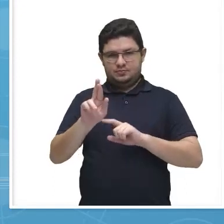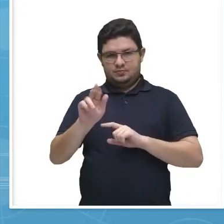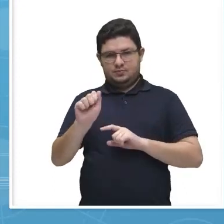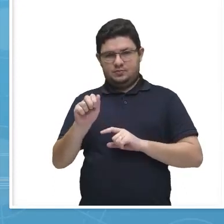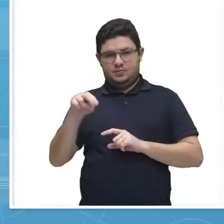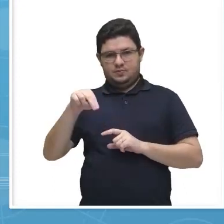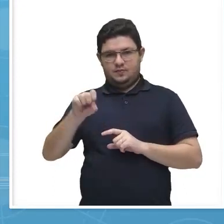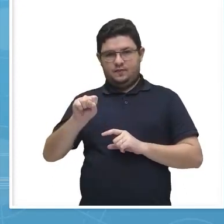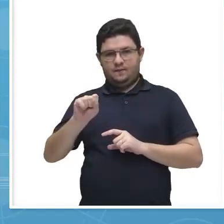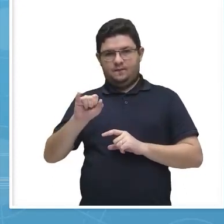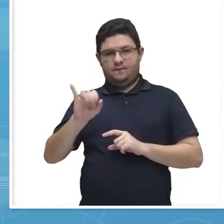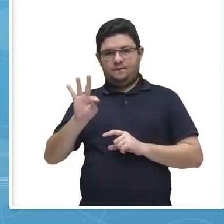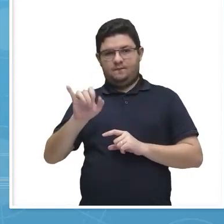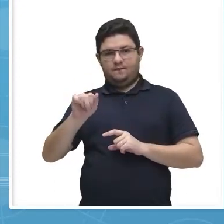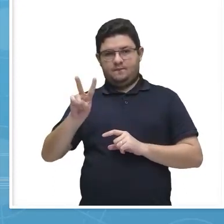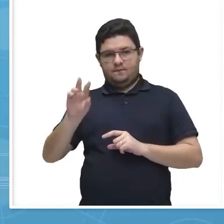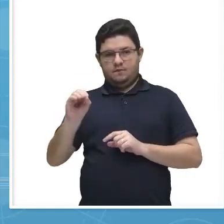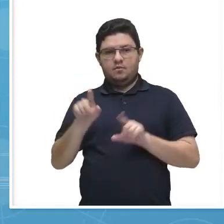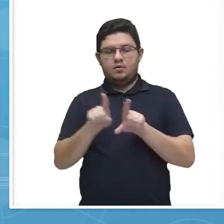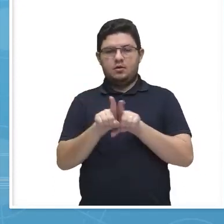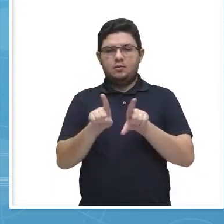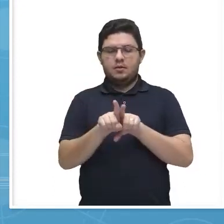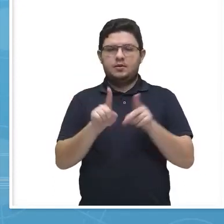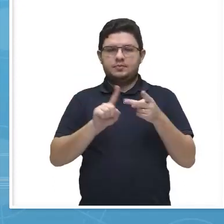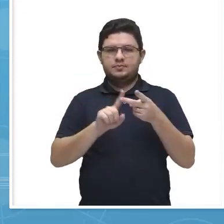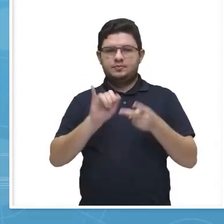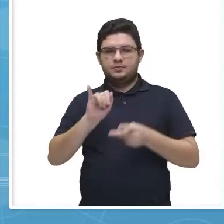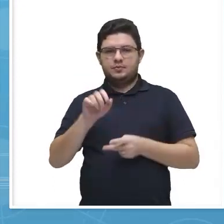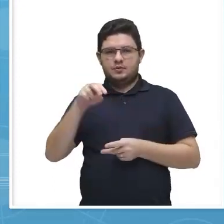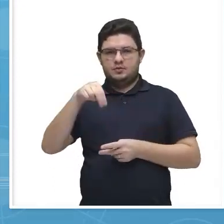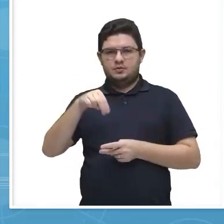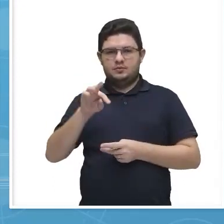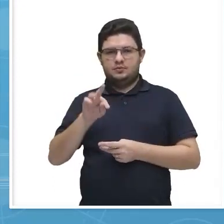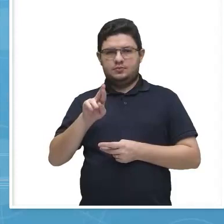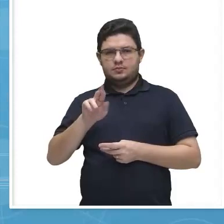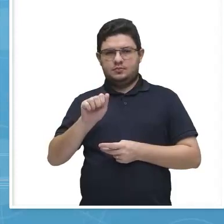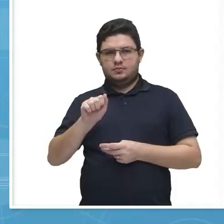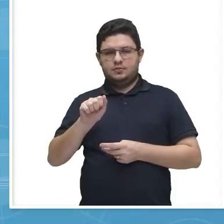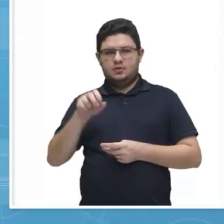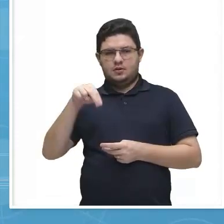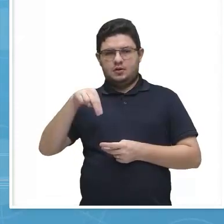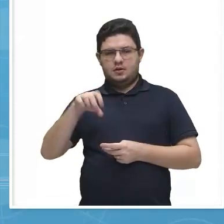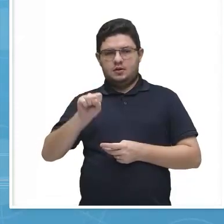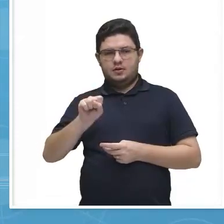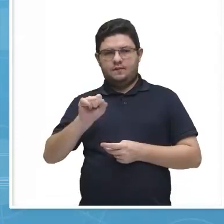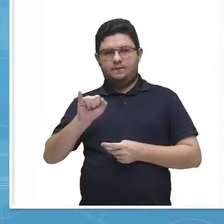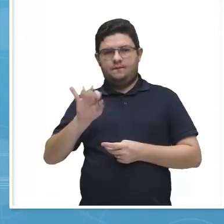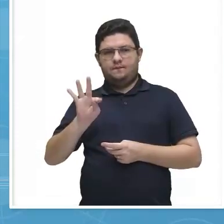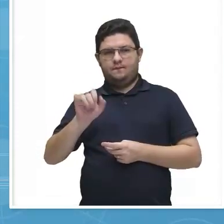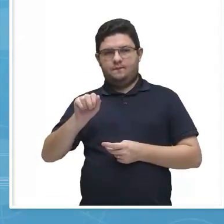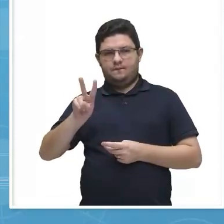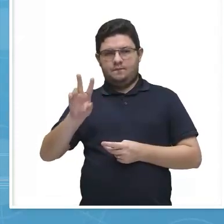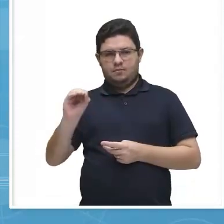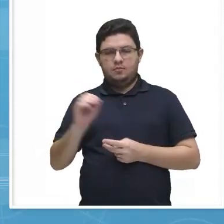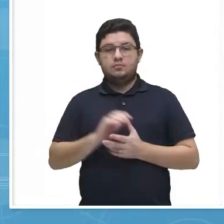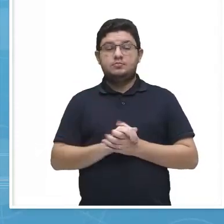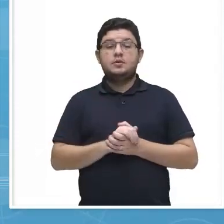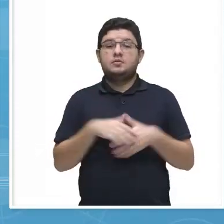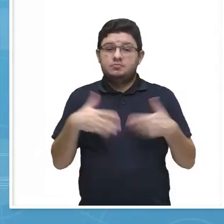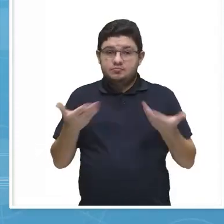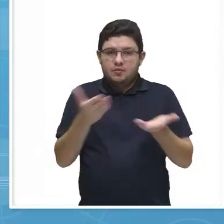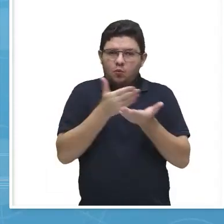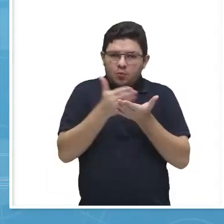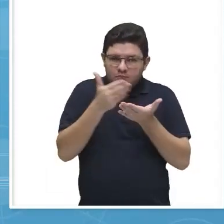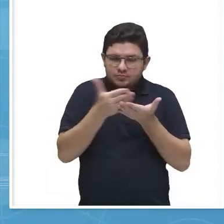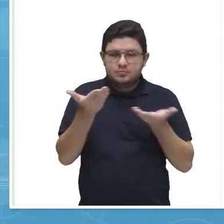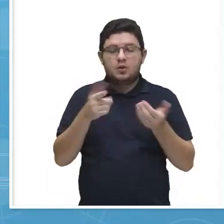vamos lá, gente? Vamos começar? Muito bem. Vamos entender então, primeiramente, sobre o verbo.